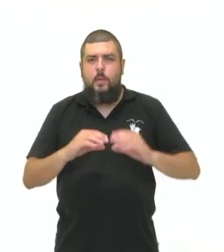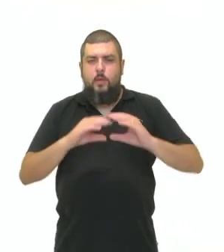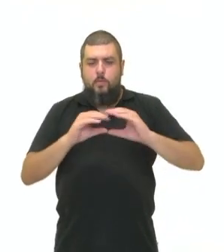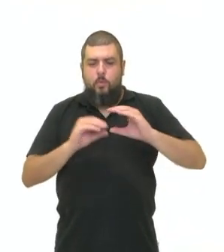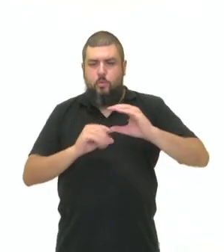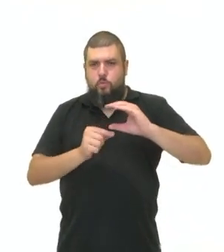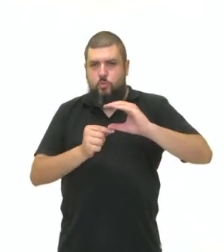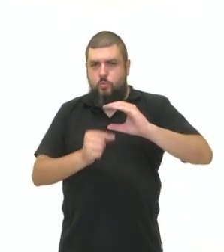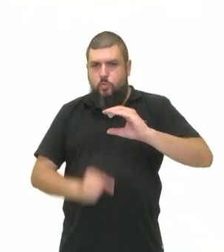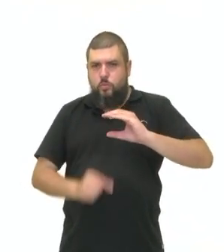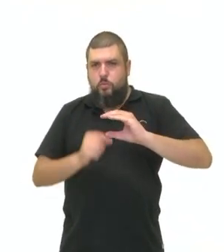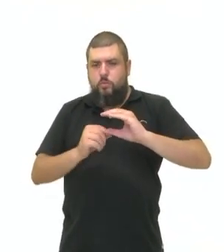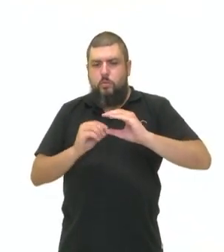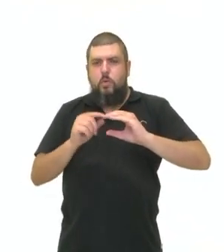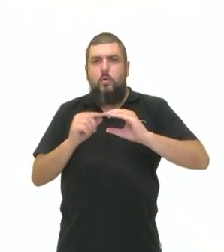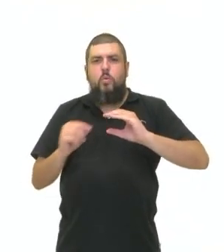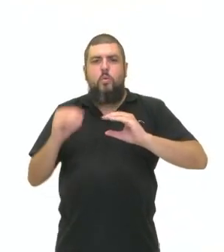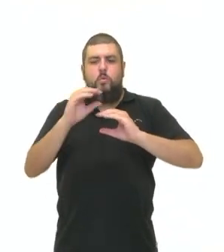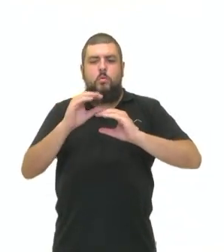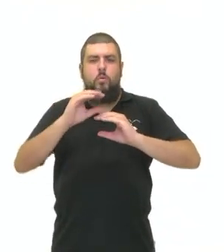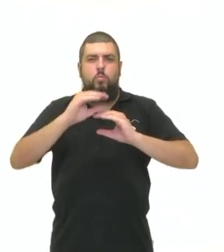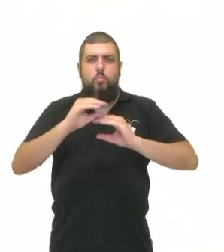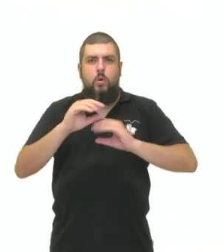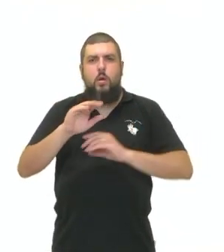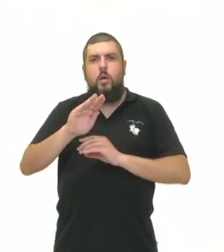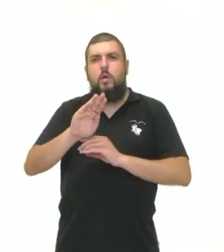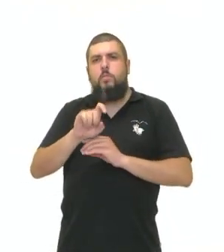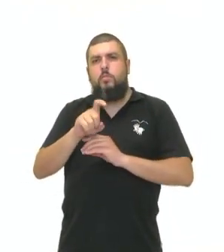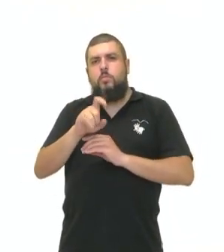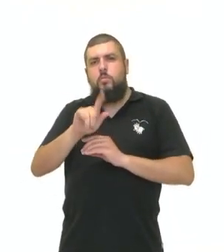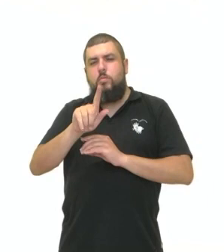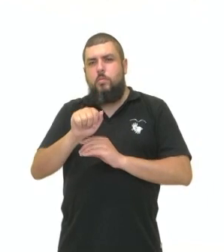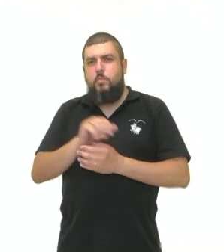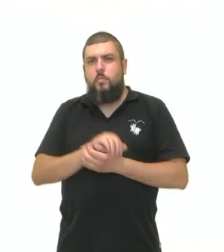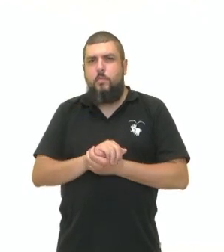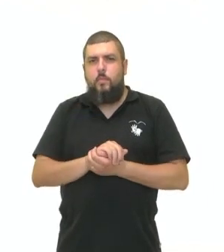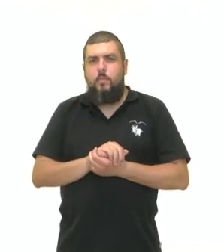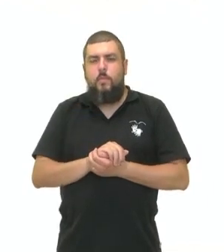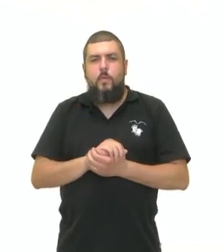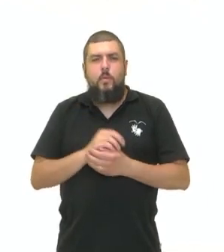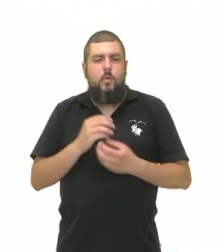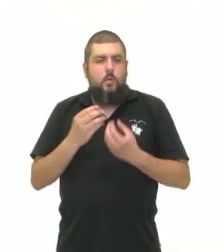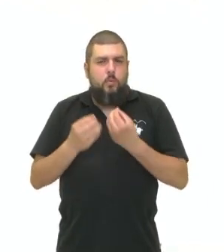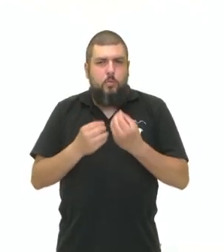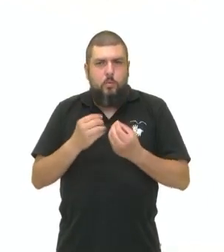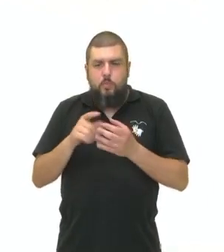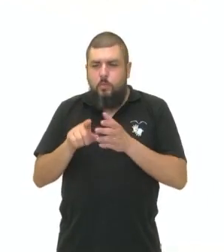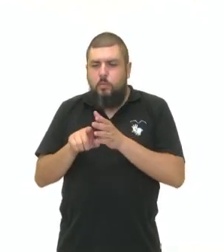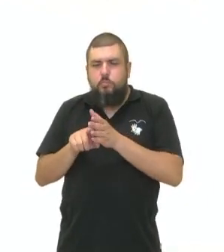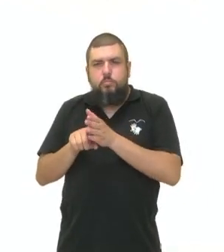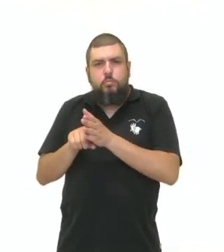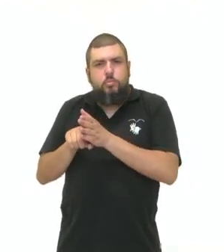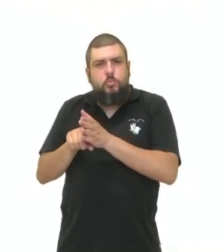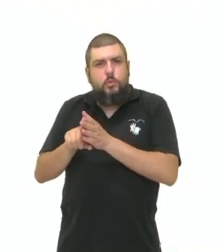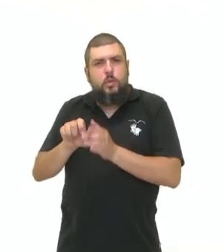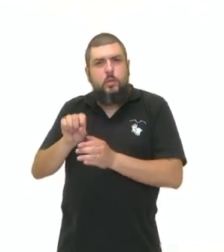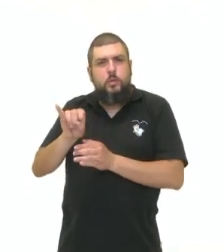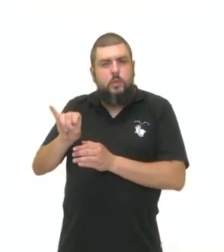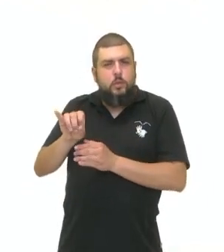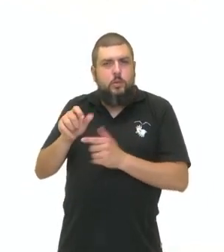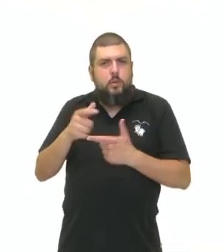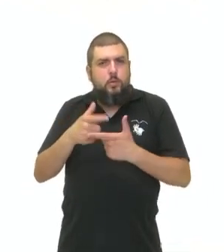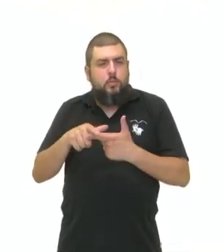da bexiga, vai produzir o líquido prostático. E para detectar se tem alguma alteração na próstata, existem